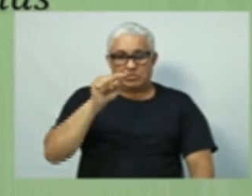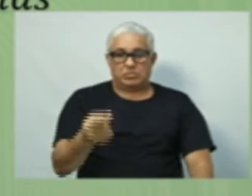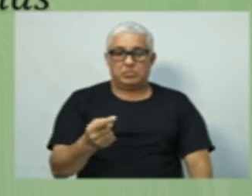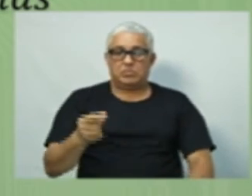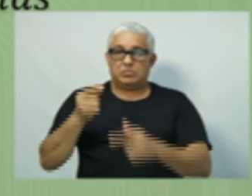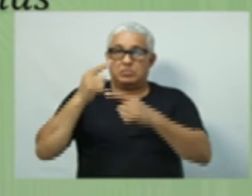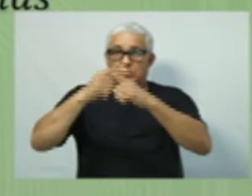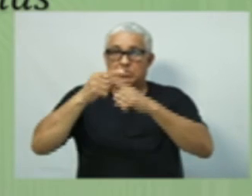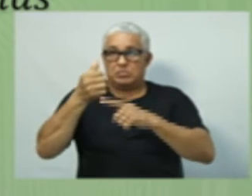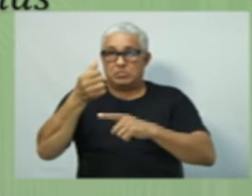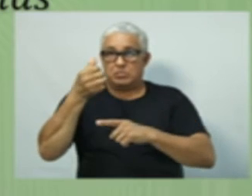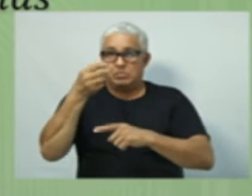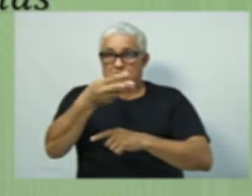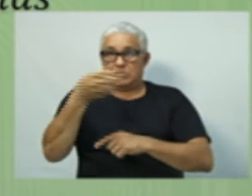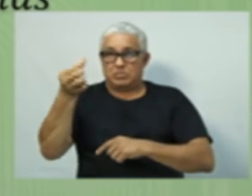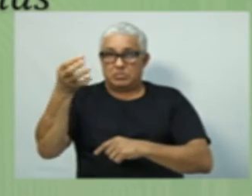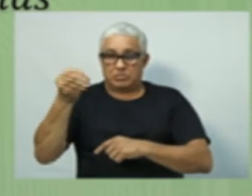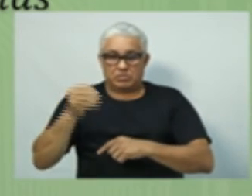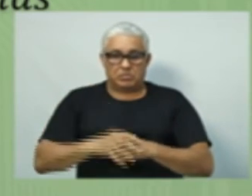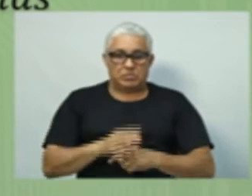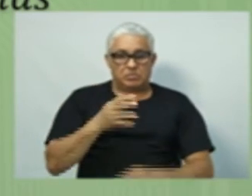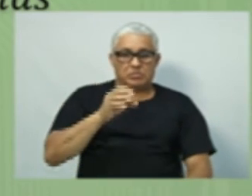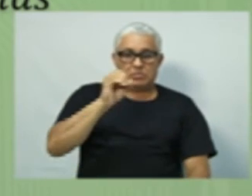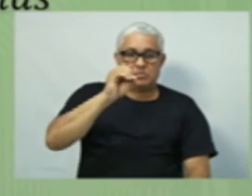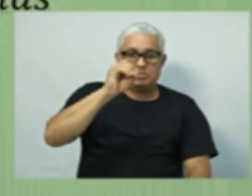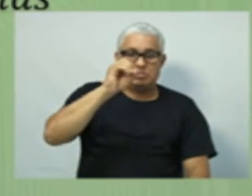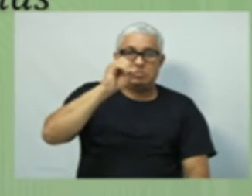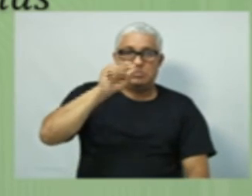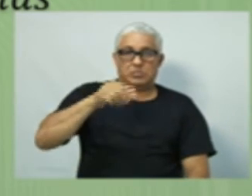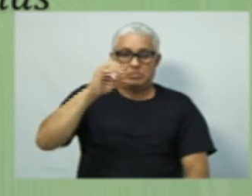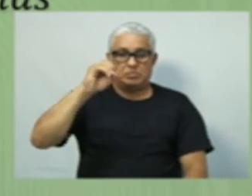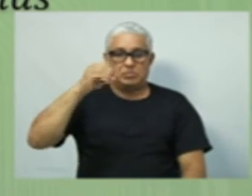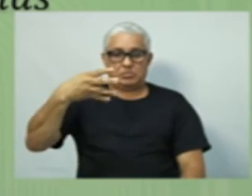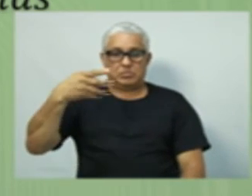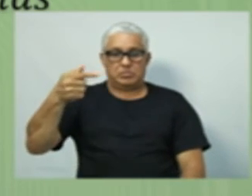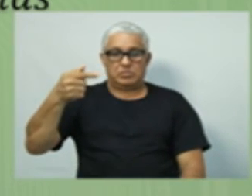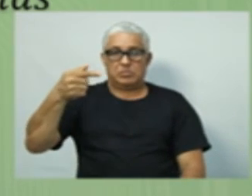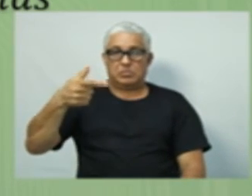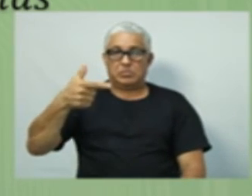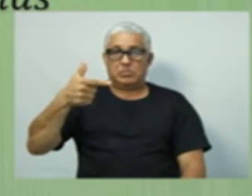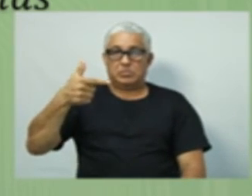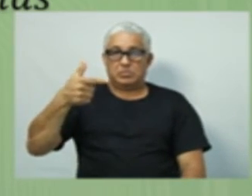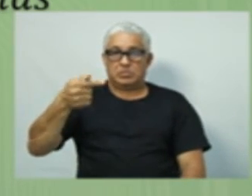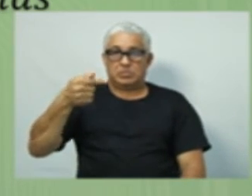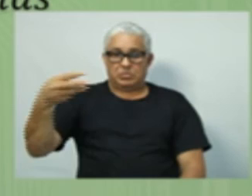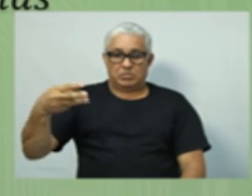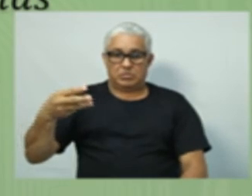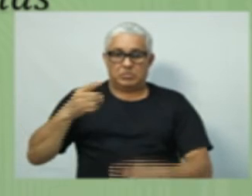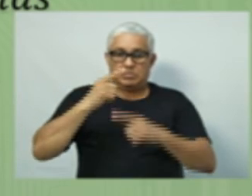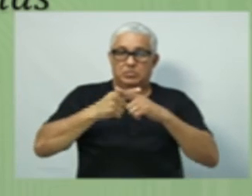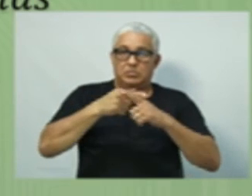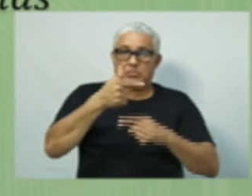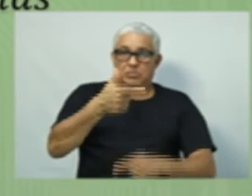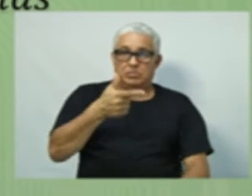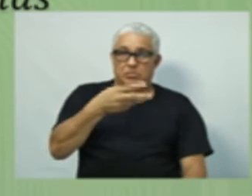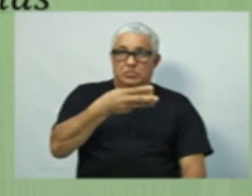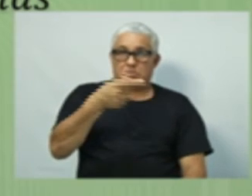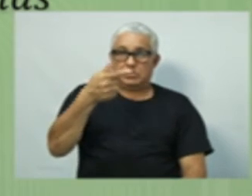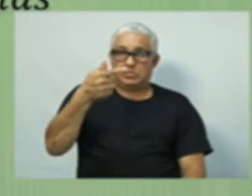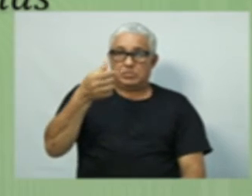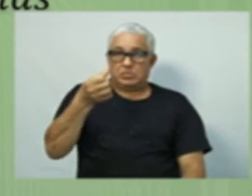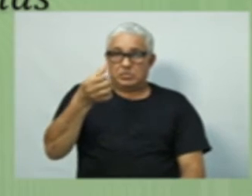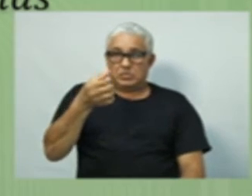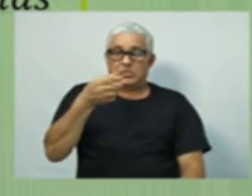prazo médio renovação do estoque 047 273 desde 360 meu